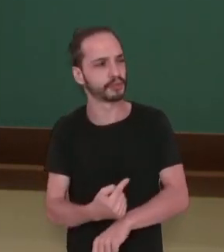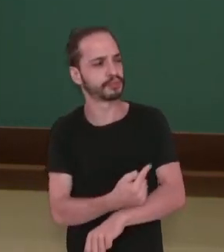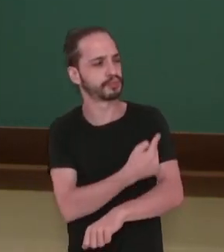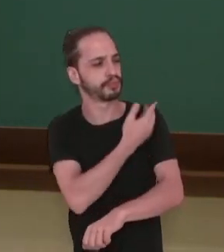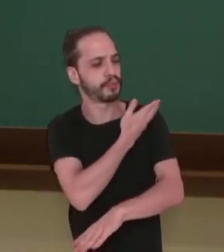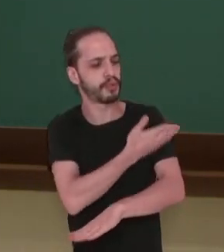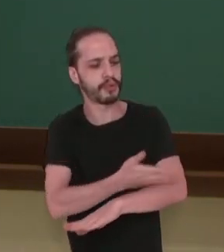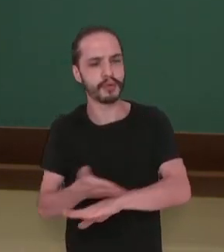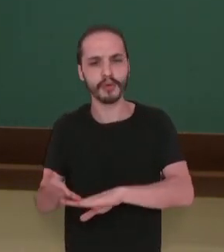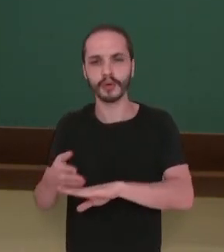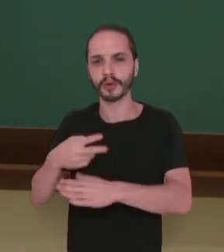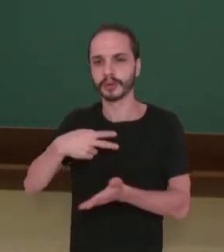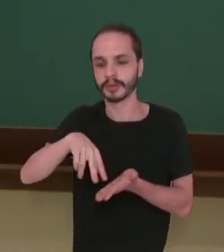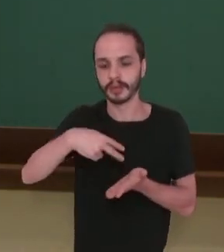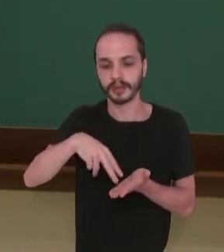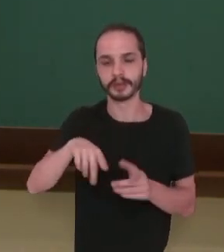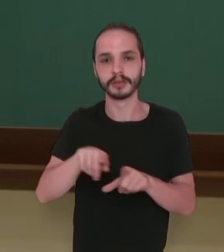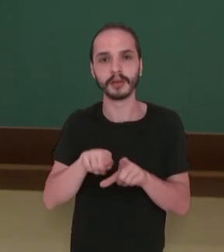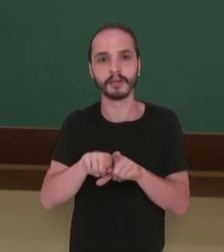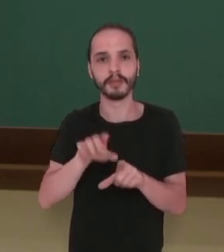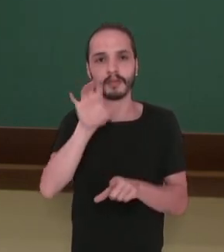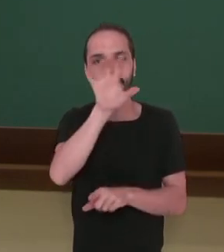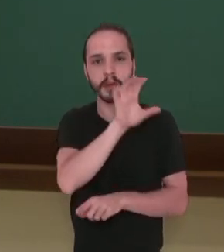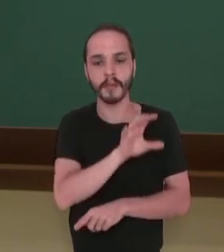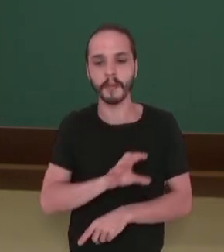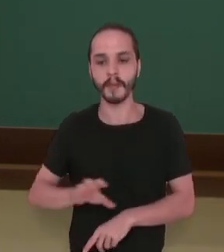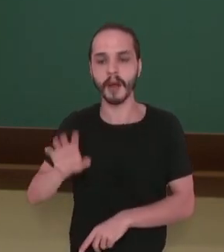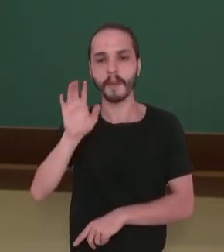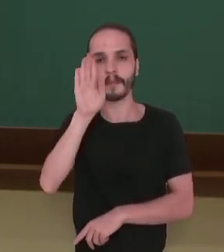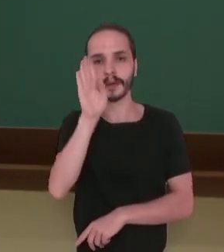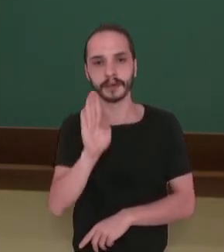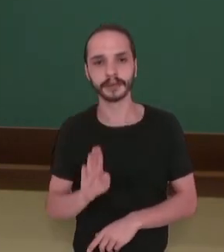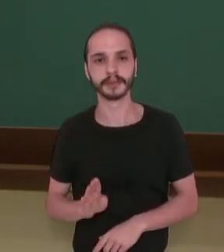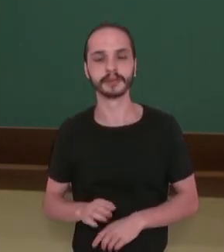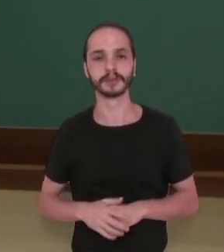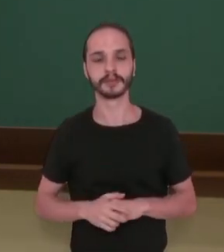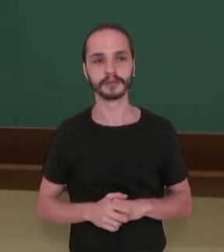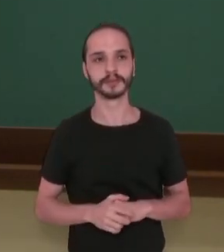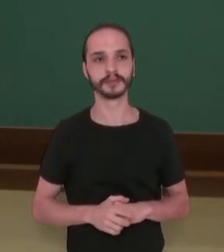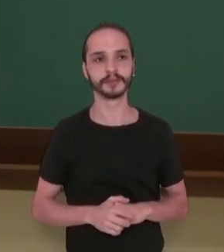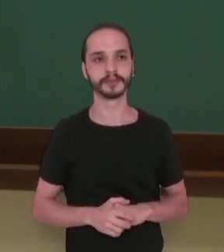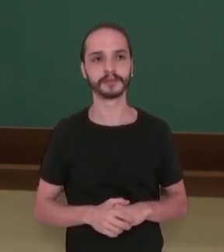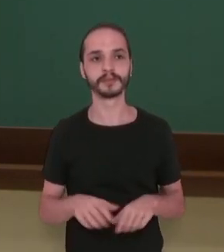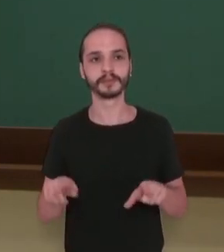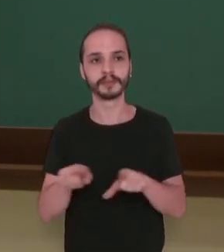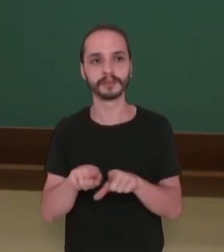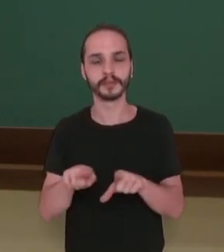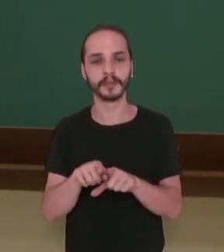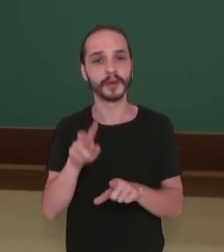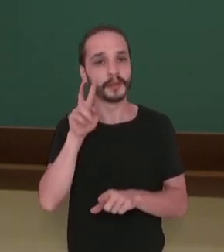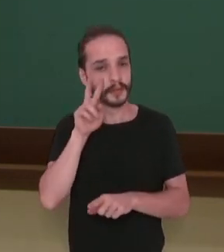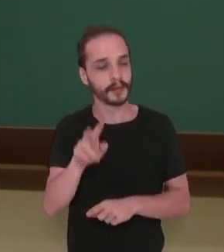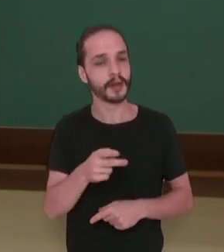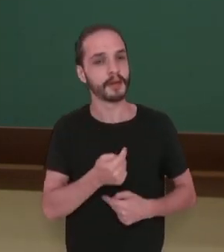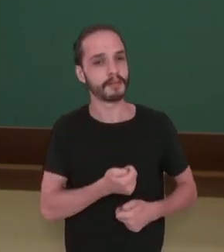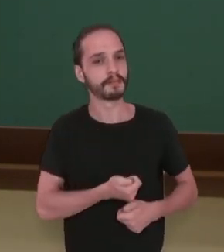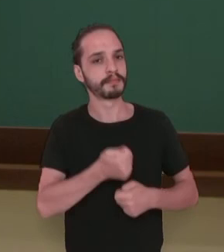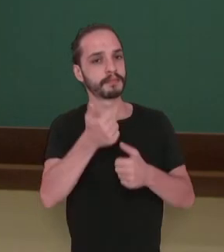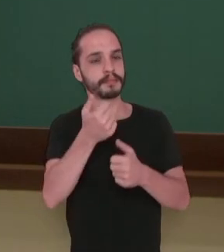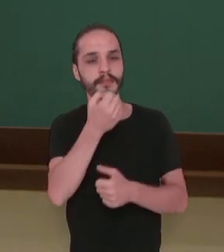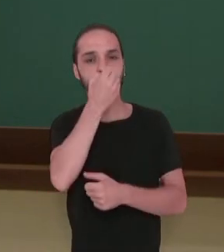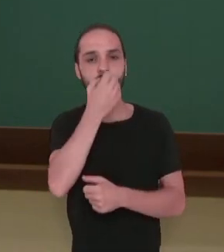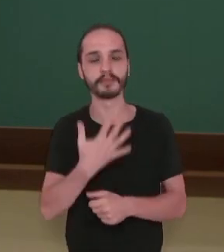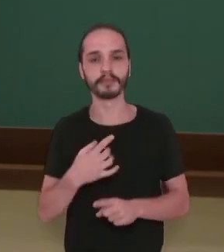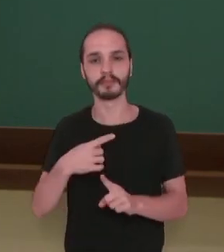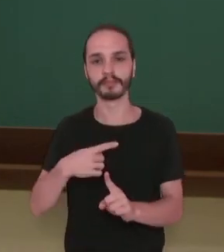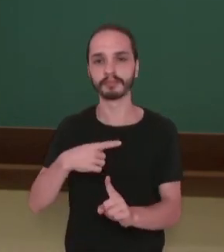dança em cada região brasileira, né, nas grandes regiões, e vimos que a